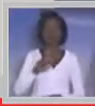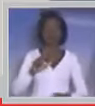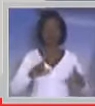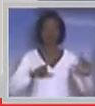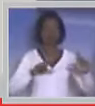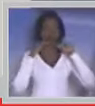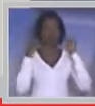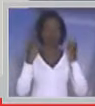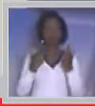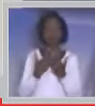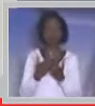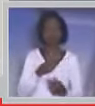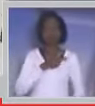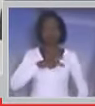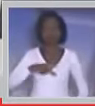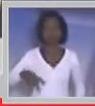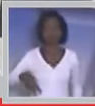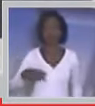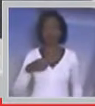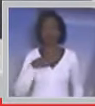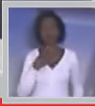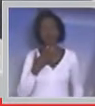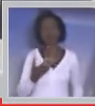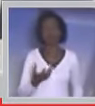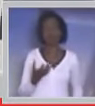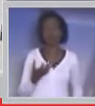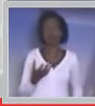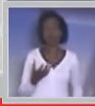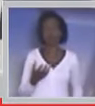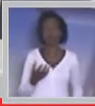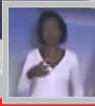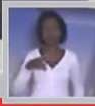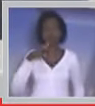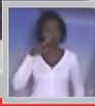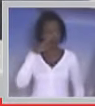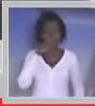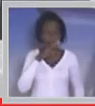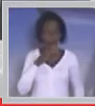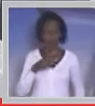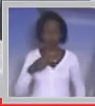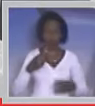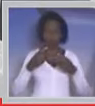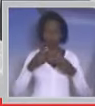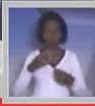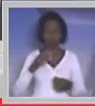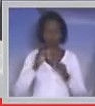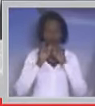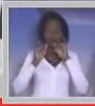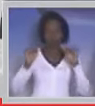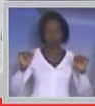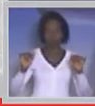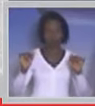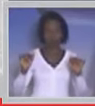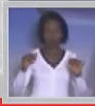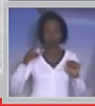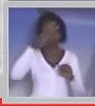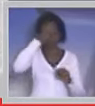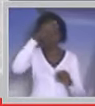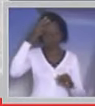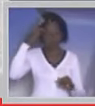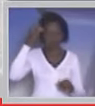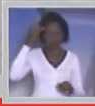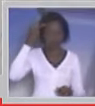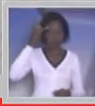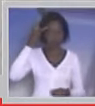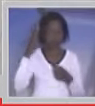o presidente eu quero aqui fazer uma grave denúncia contra Prefeitura de São Paulo contra